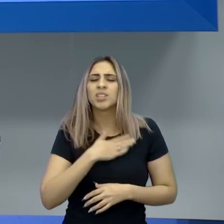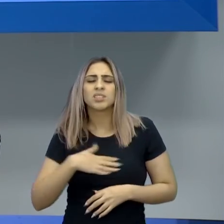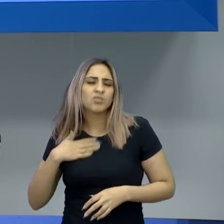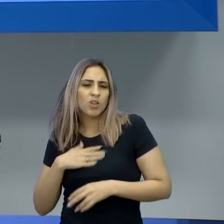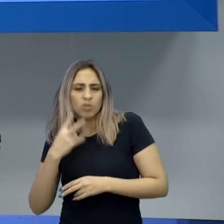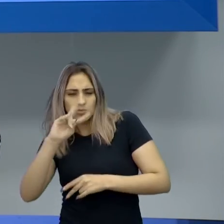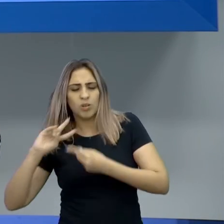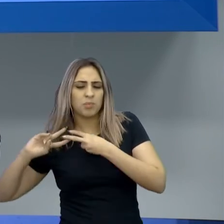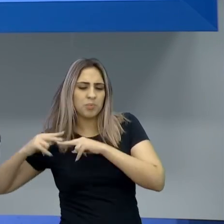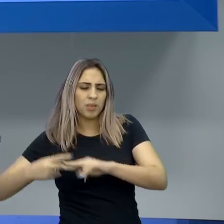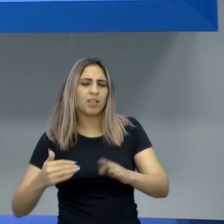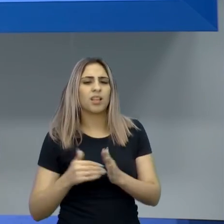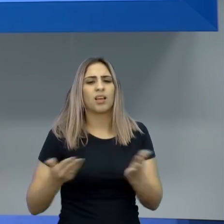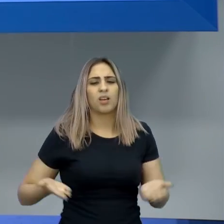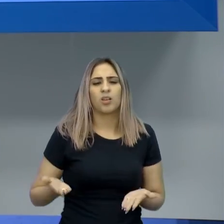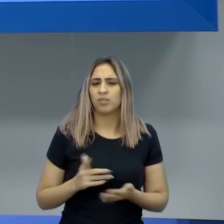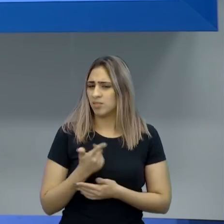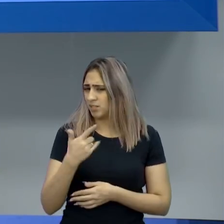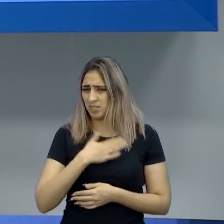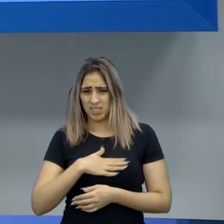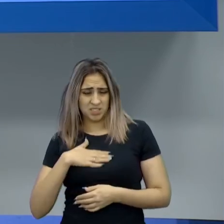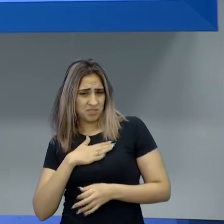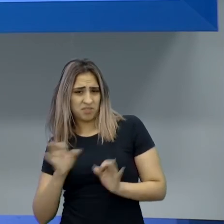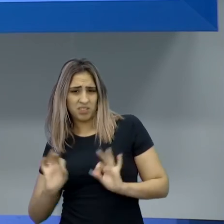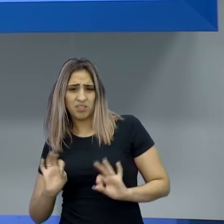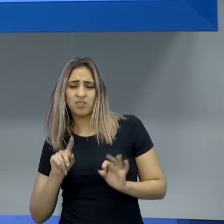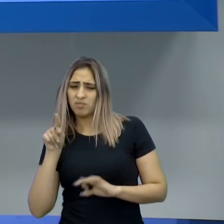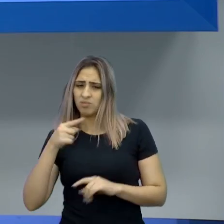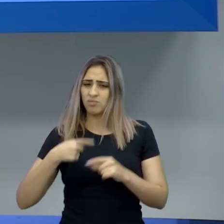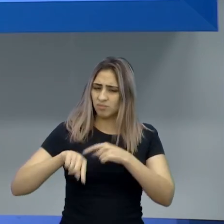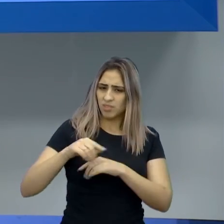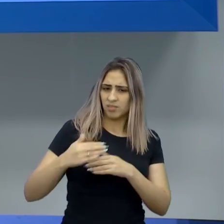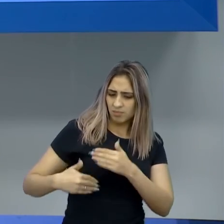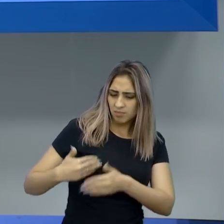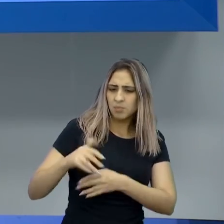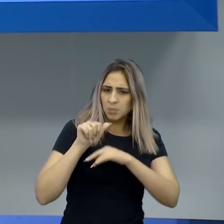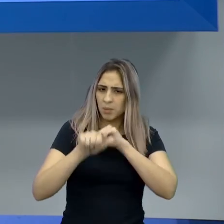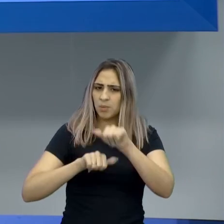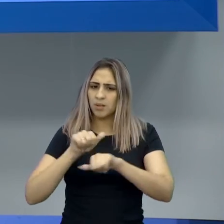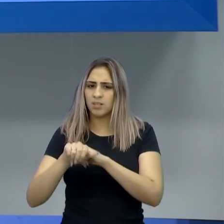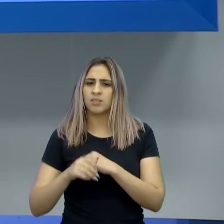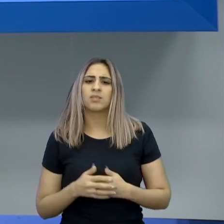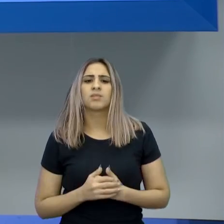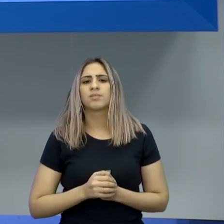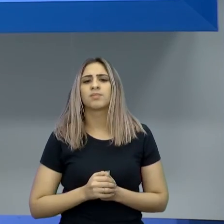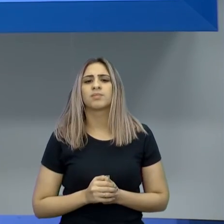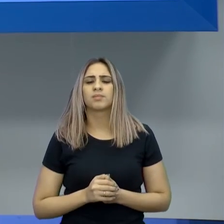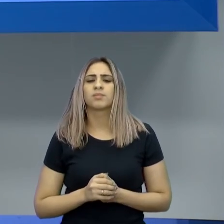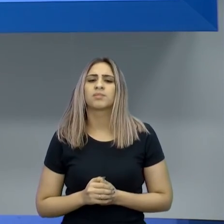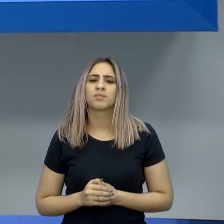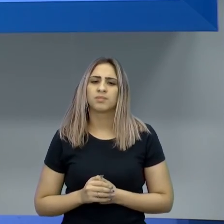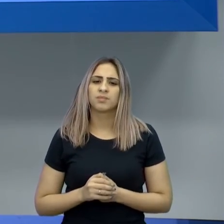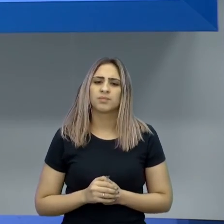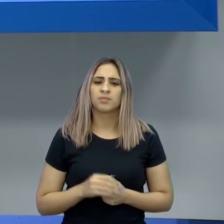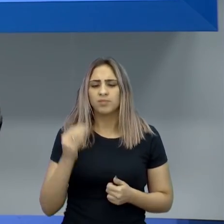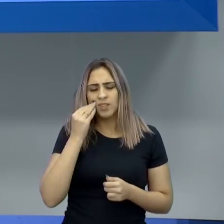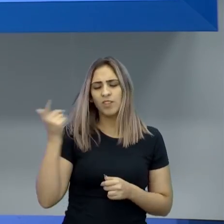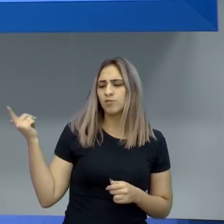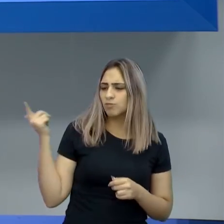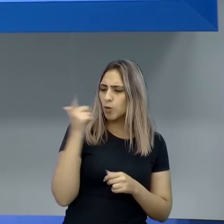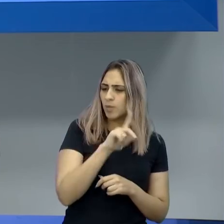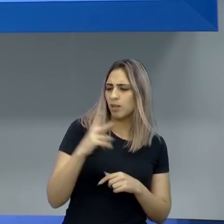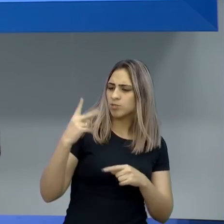sua trajetória até aqui? Porque se não estiver satisfeito, você vai dar um passo para mudar aí o próximo semestre, né? Você vai tentar aí superar os